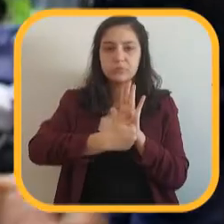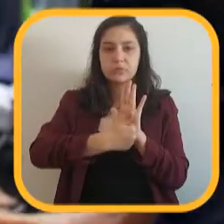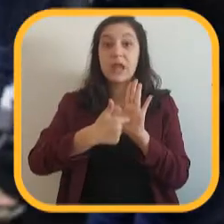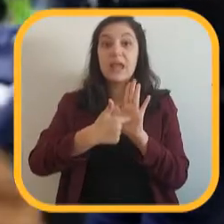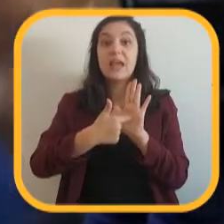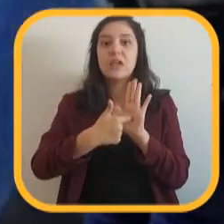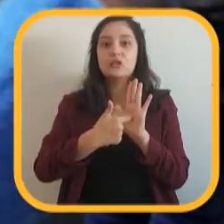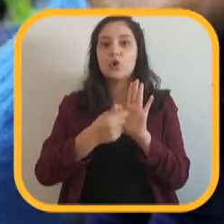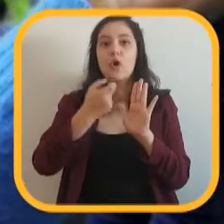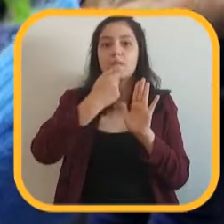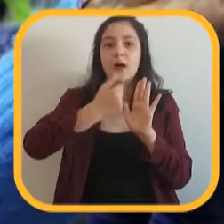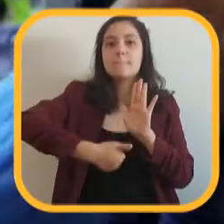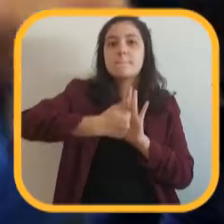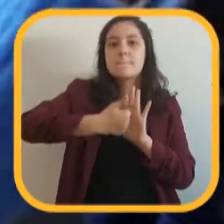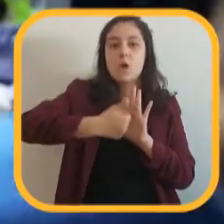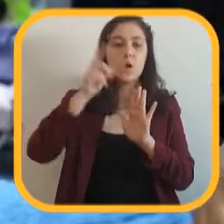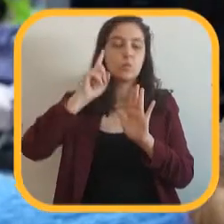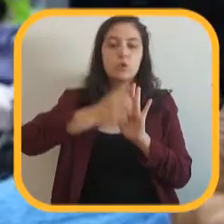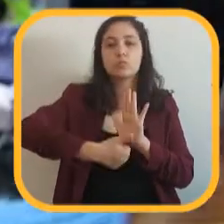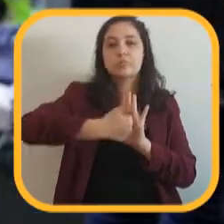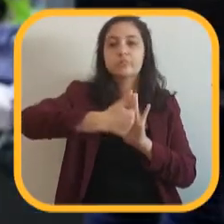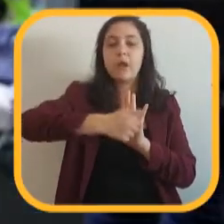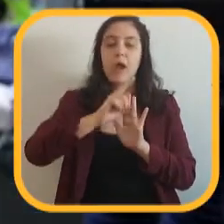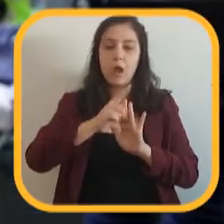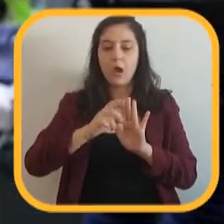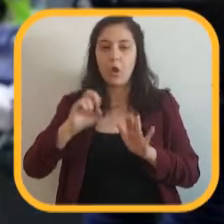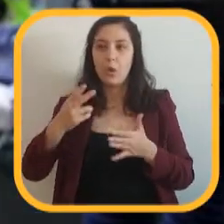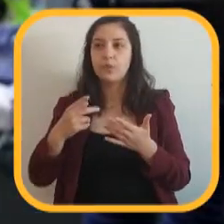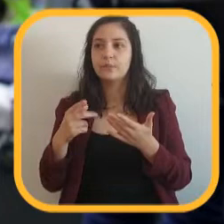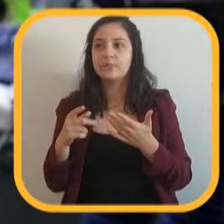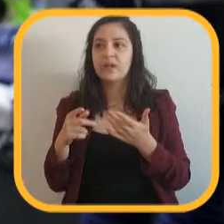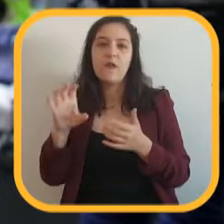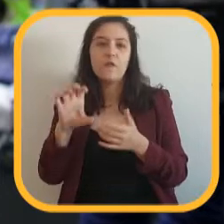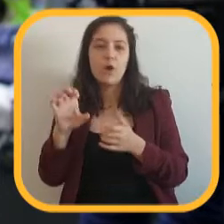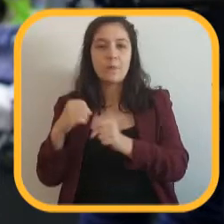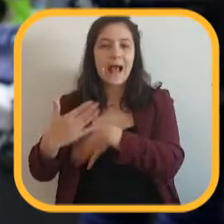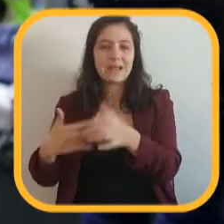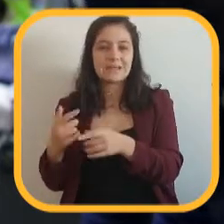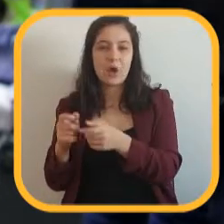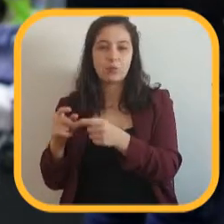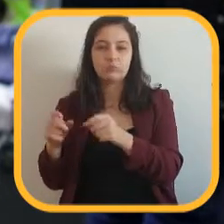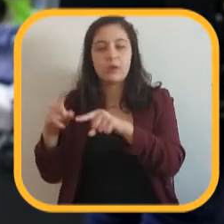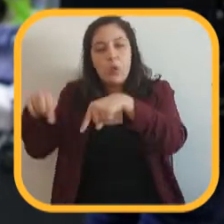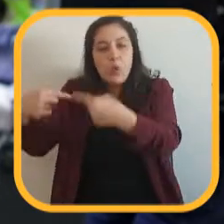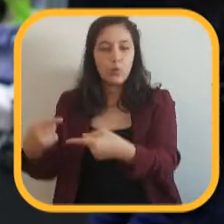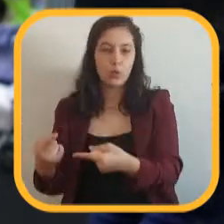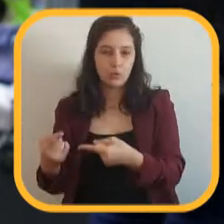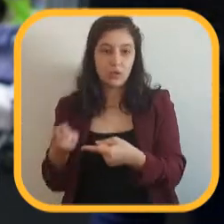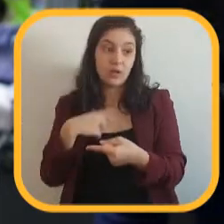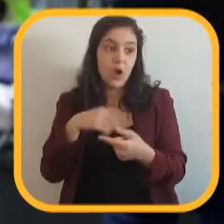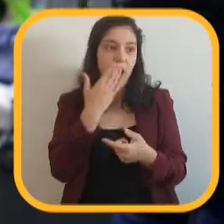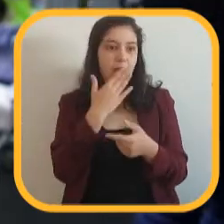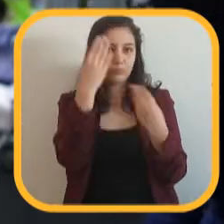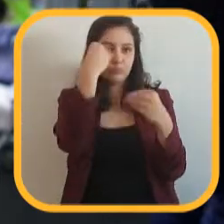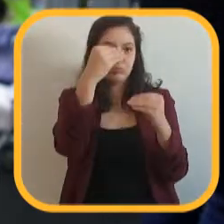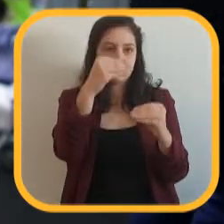não, afinal, este é que é o fármaco, este é que é o mais importante, ou, afinal, existe este mecanismo de ação e nós, afinal,